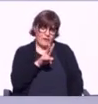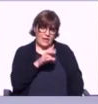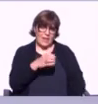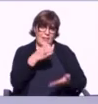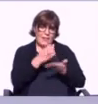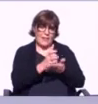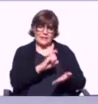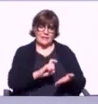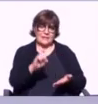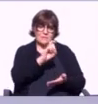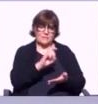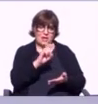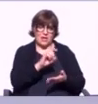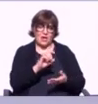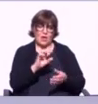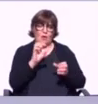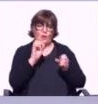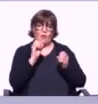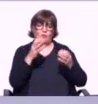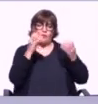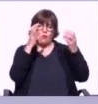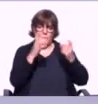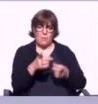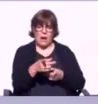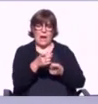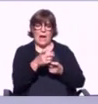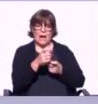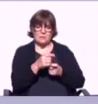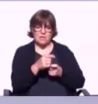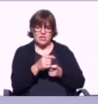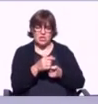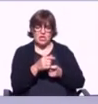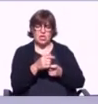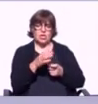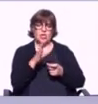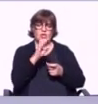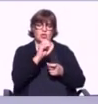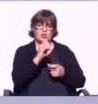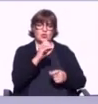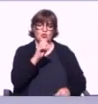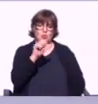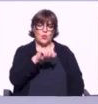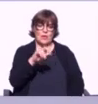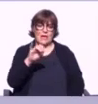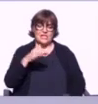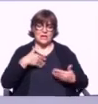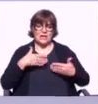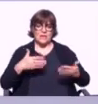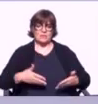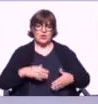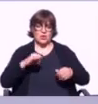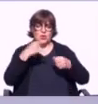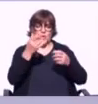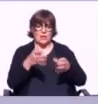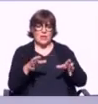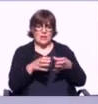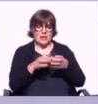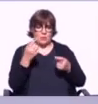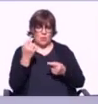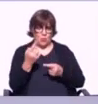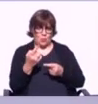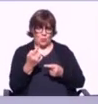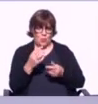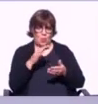spray, latas de fumos, armas, suqueiras, camisolas dos adversários, ou pelo menos uma delas,